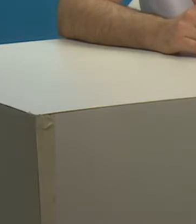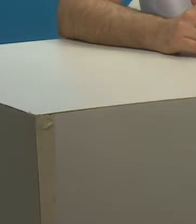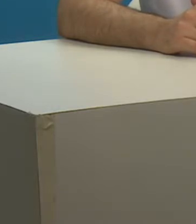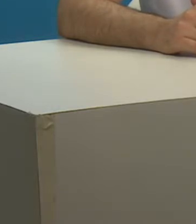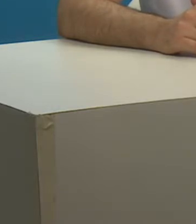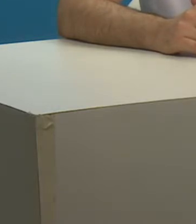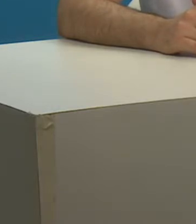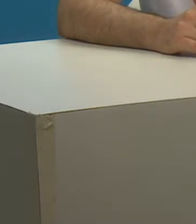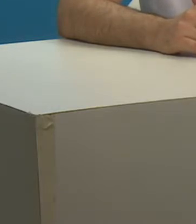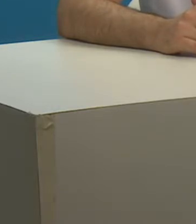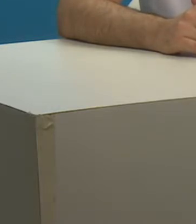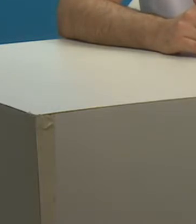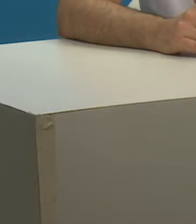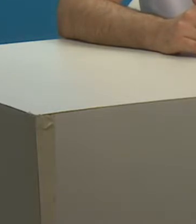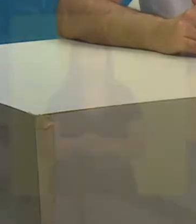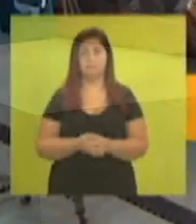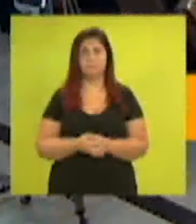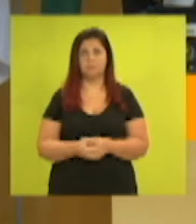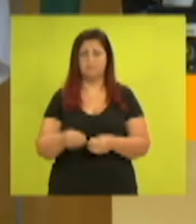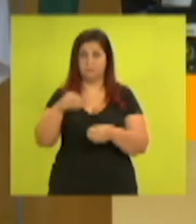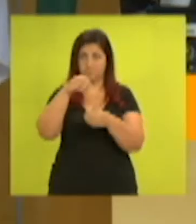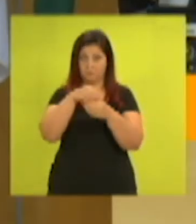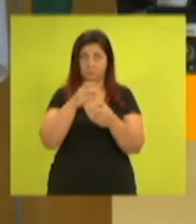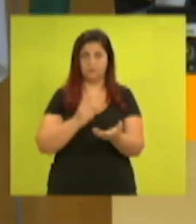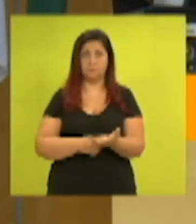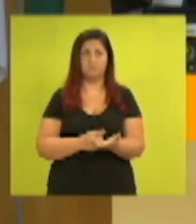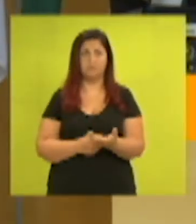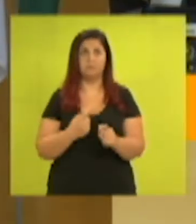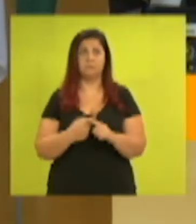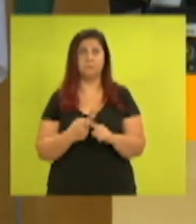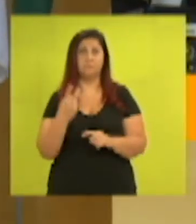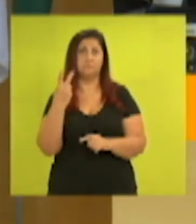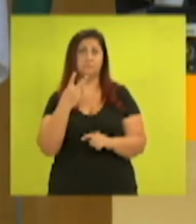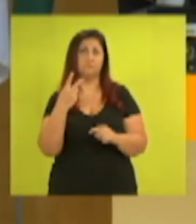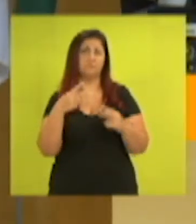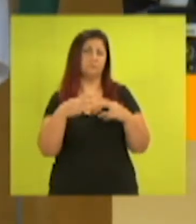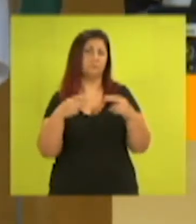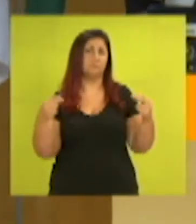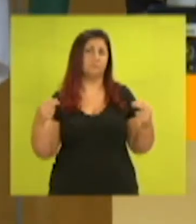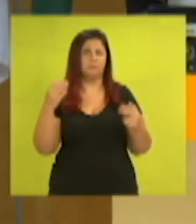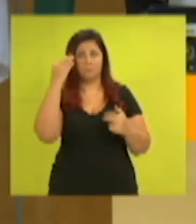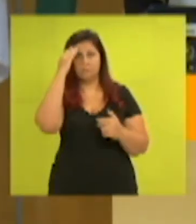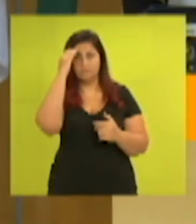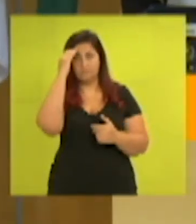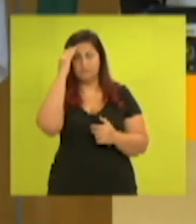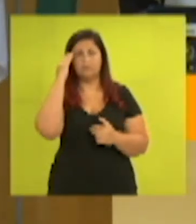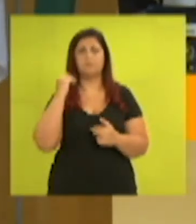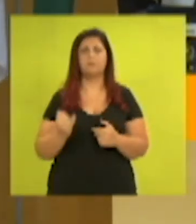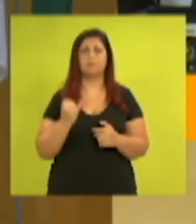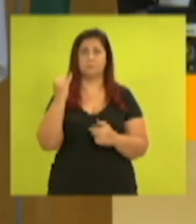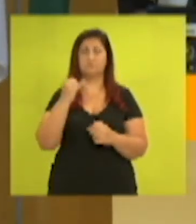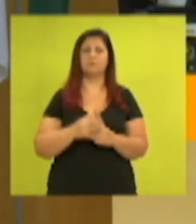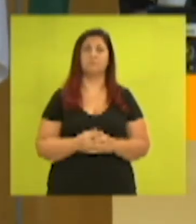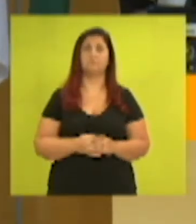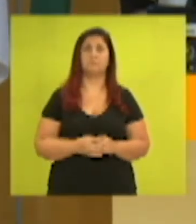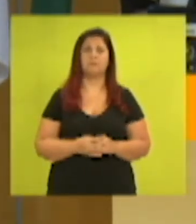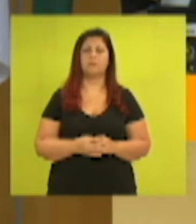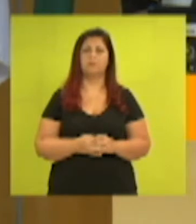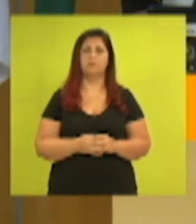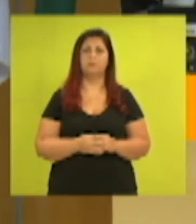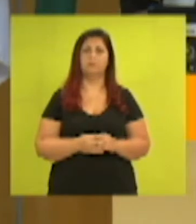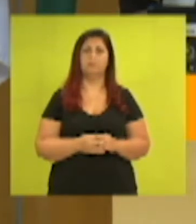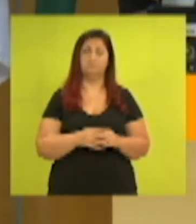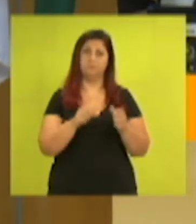opinativo para deliberativo. Vamos ouvir. Porque tem dois pontos que eu entendo fundamental. O